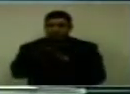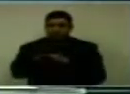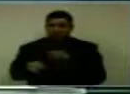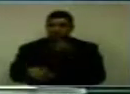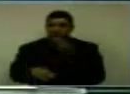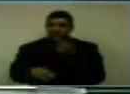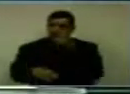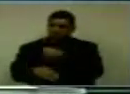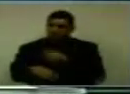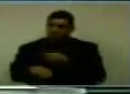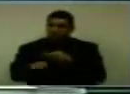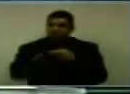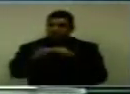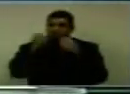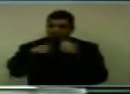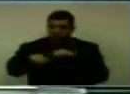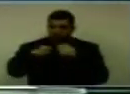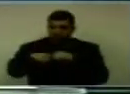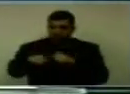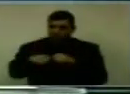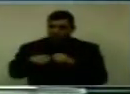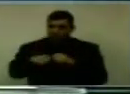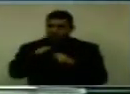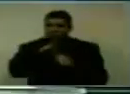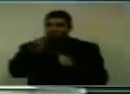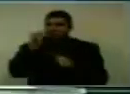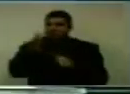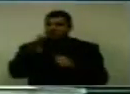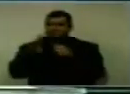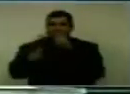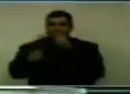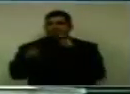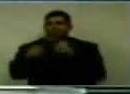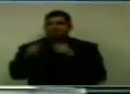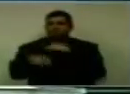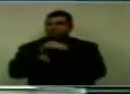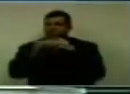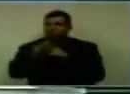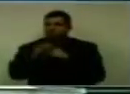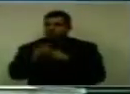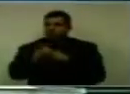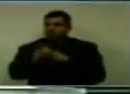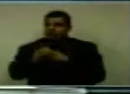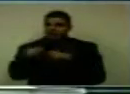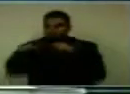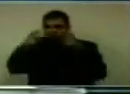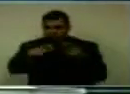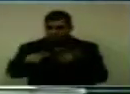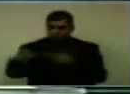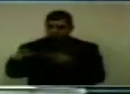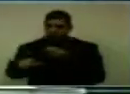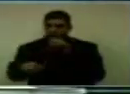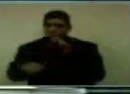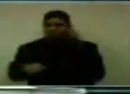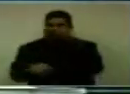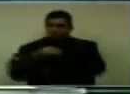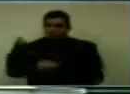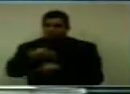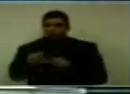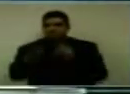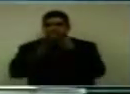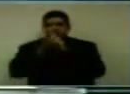contrato. Essa é a medida necessária, não só para a água, mas para todas as tarifas públicas.